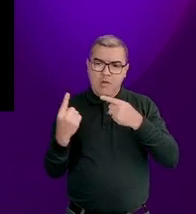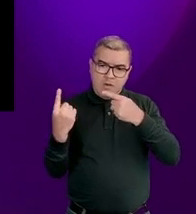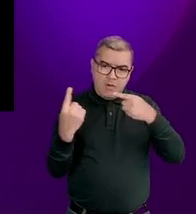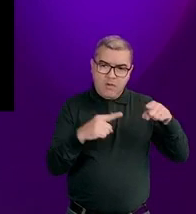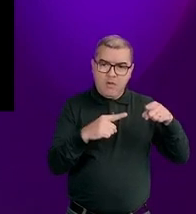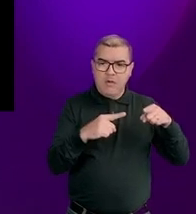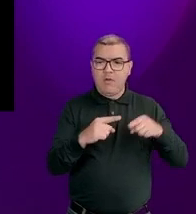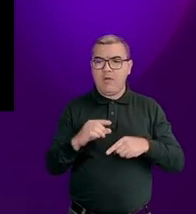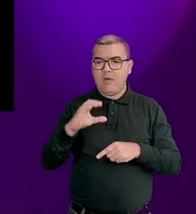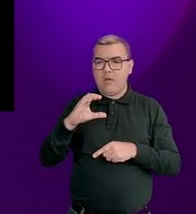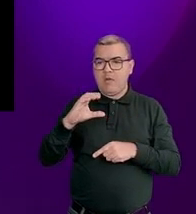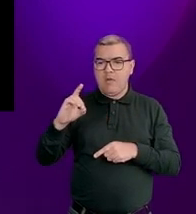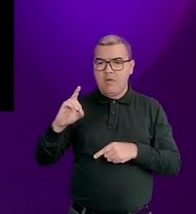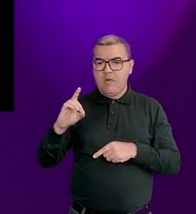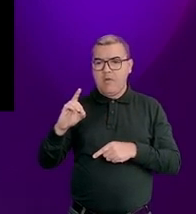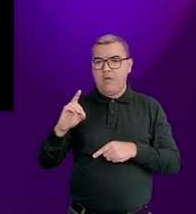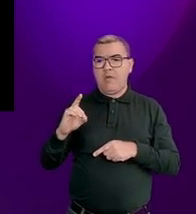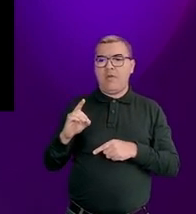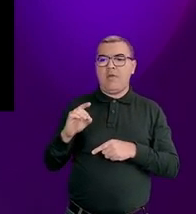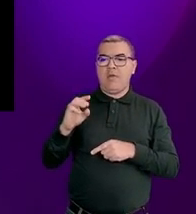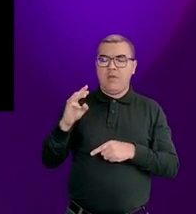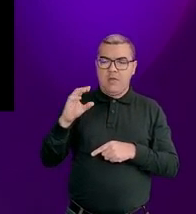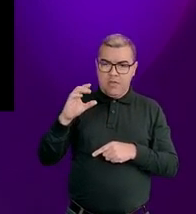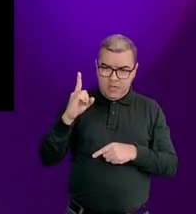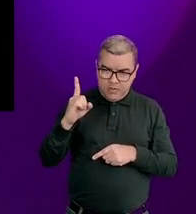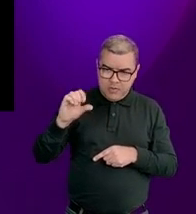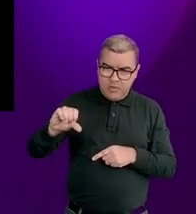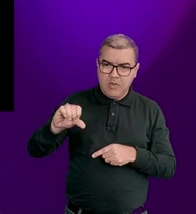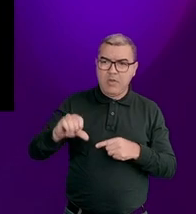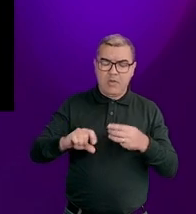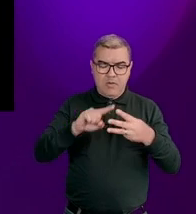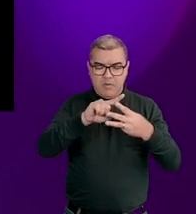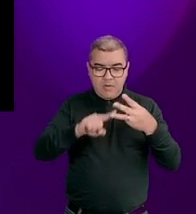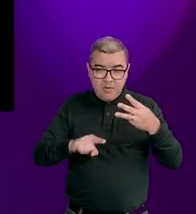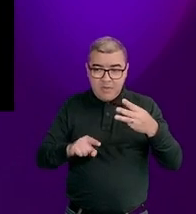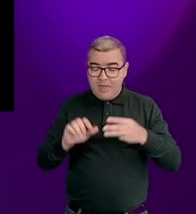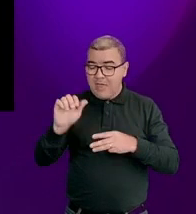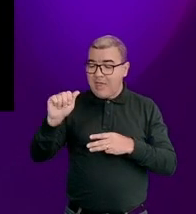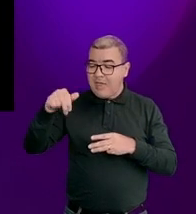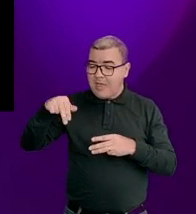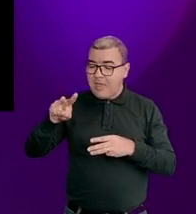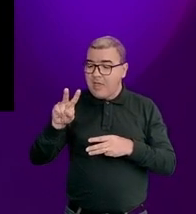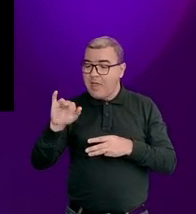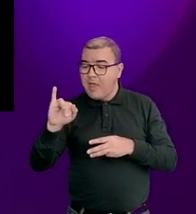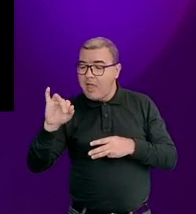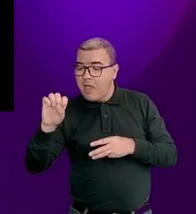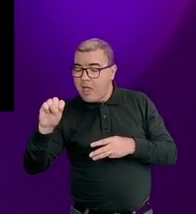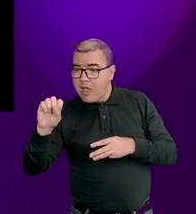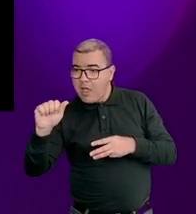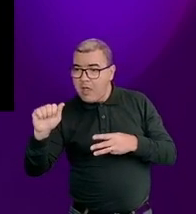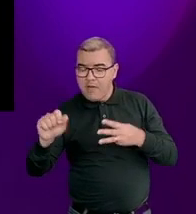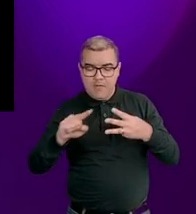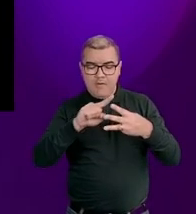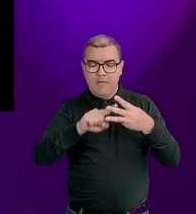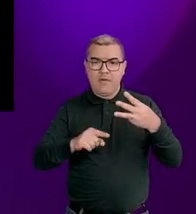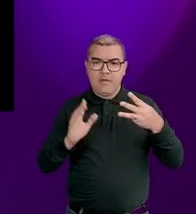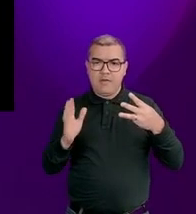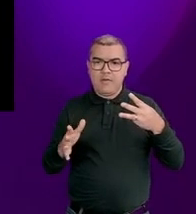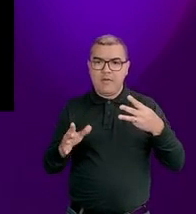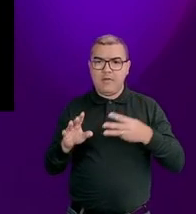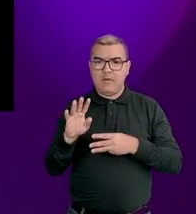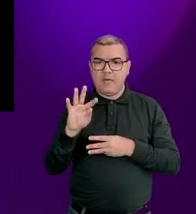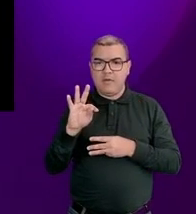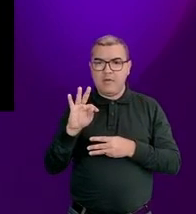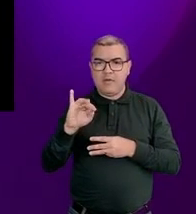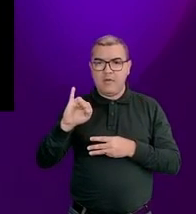isso? Aprovado pela Anvisa e já precificado e já em início de utilização, é o Tizacel, né? A